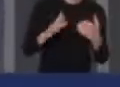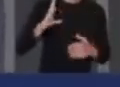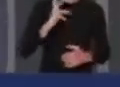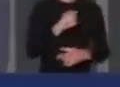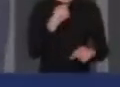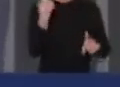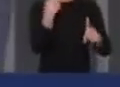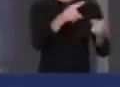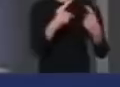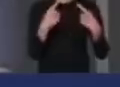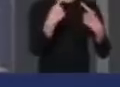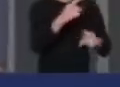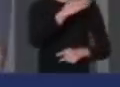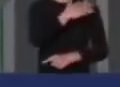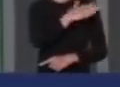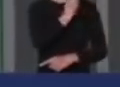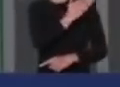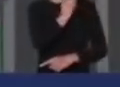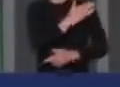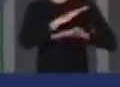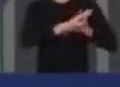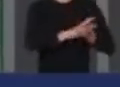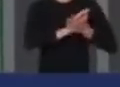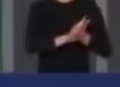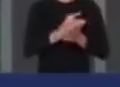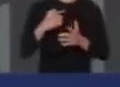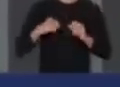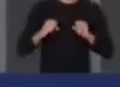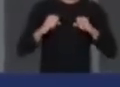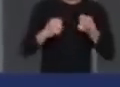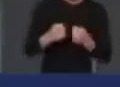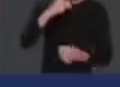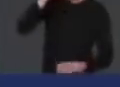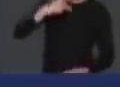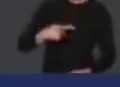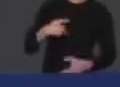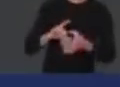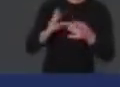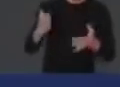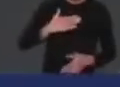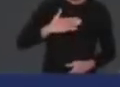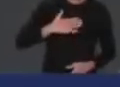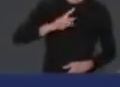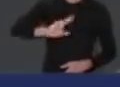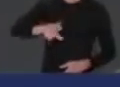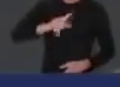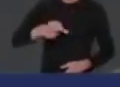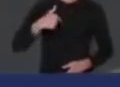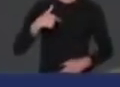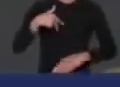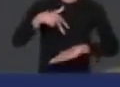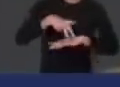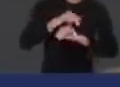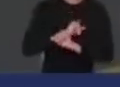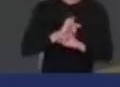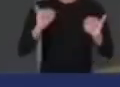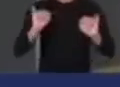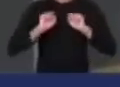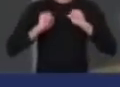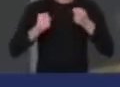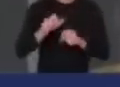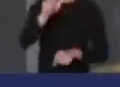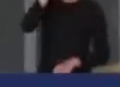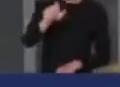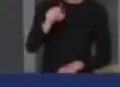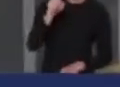isso politicamente com você, que é meio que uma cópia de uma estratégia para agradar algumas pessoas e isso dá voto. Sem dúvida, dá